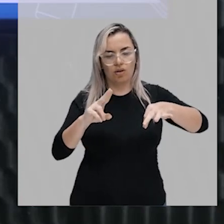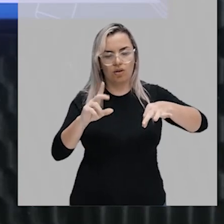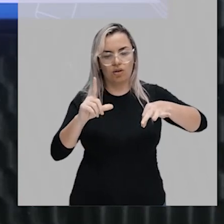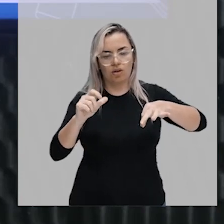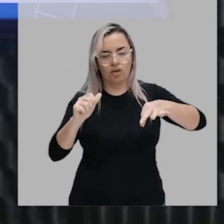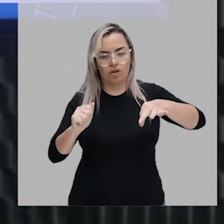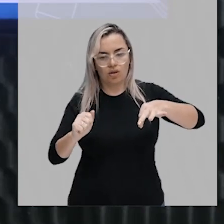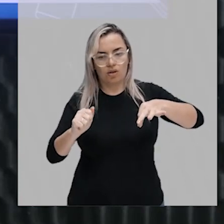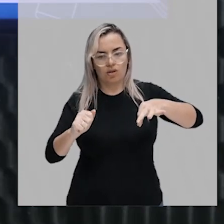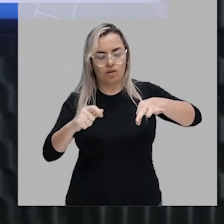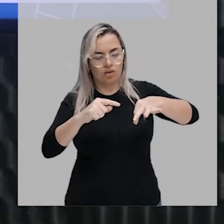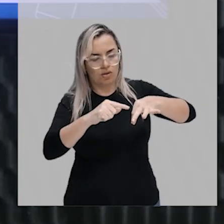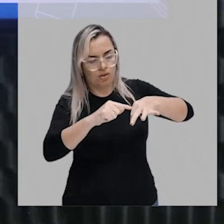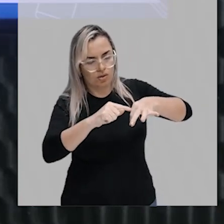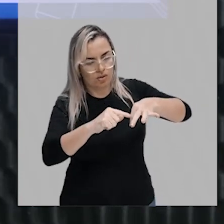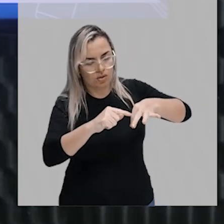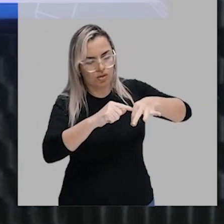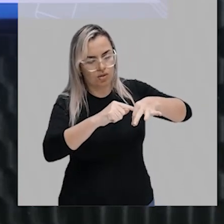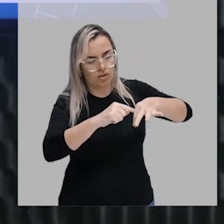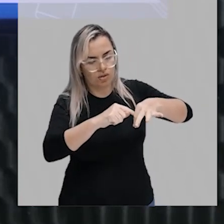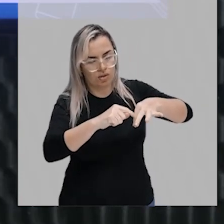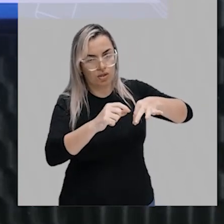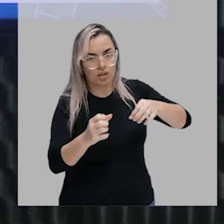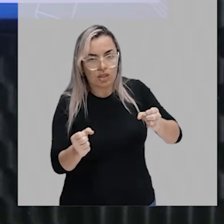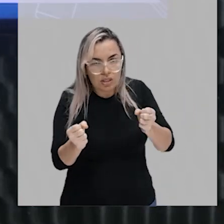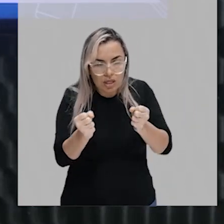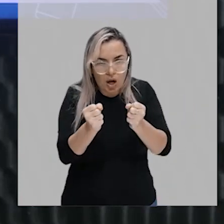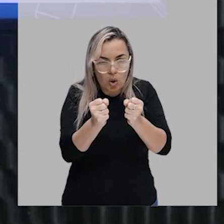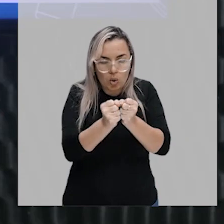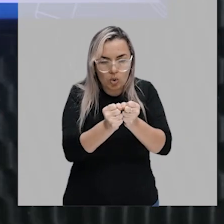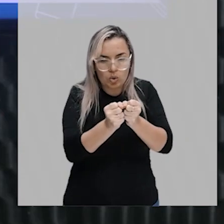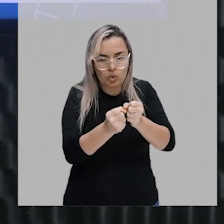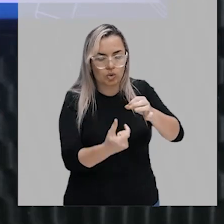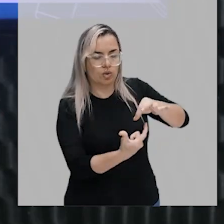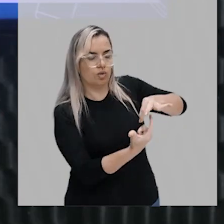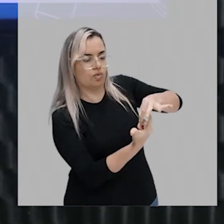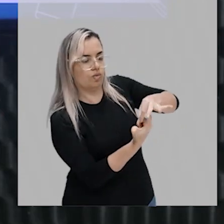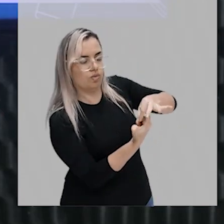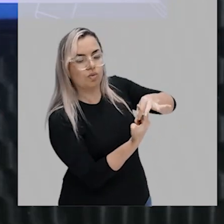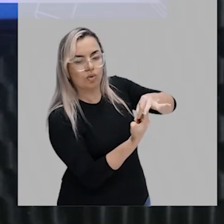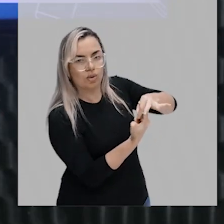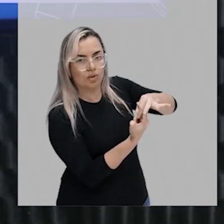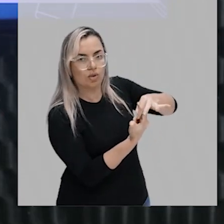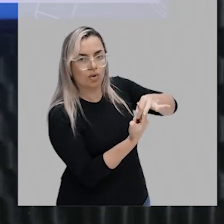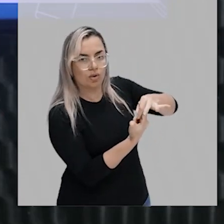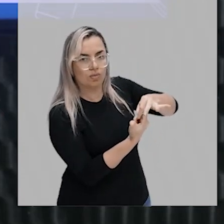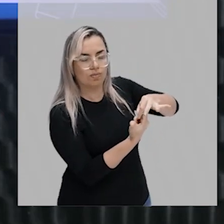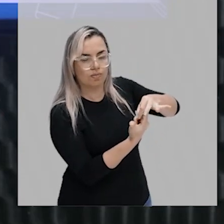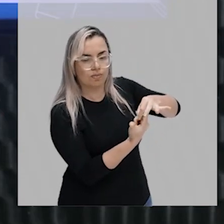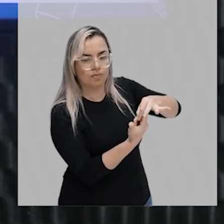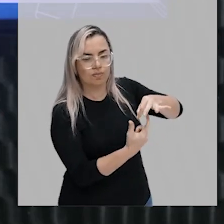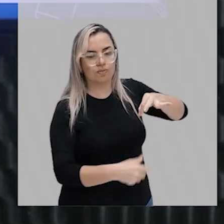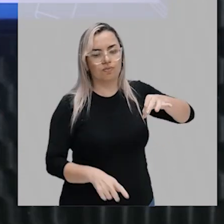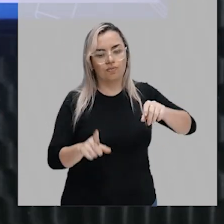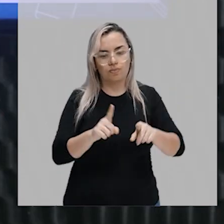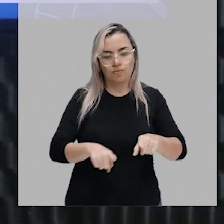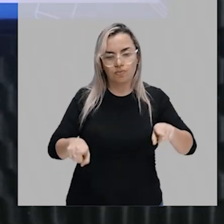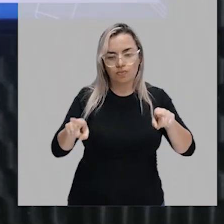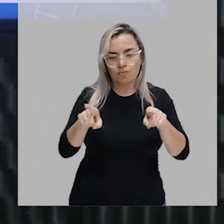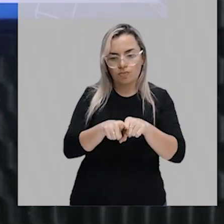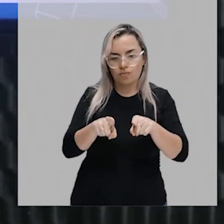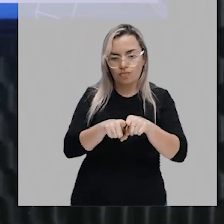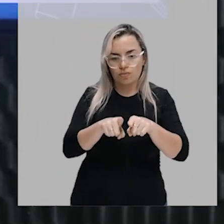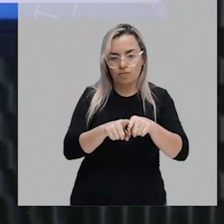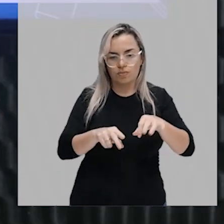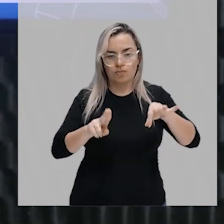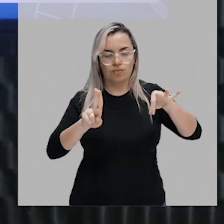se junta com o clitóris, tá ok? Nós temos aqui o vestíbulo. O